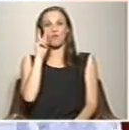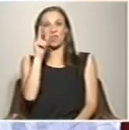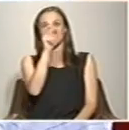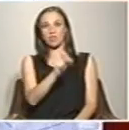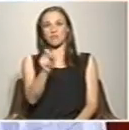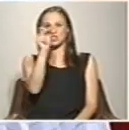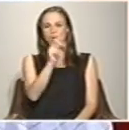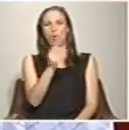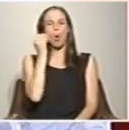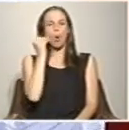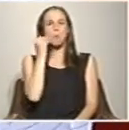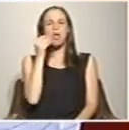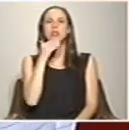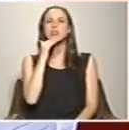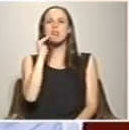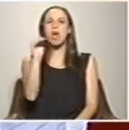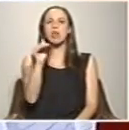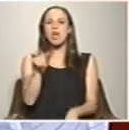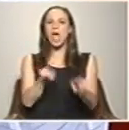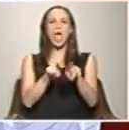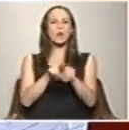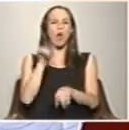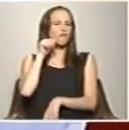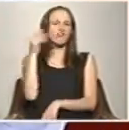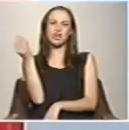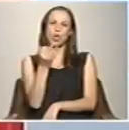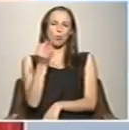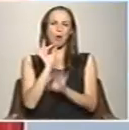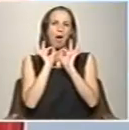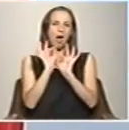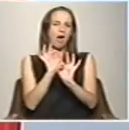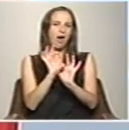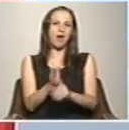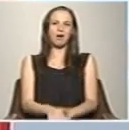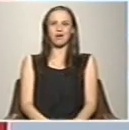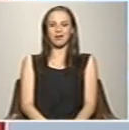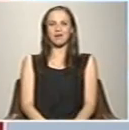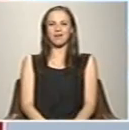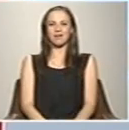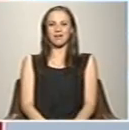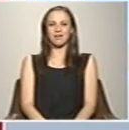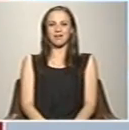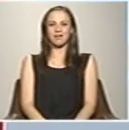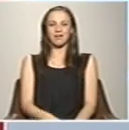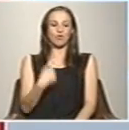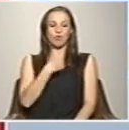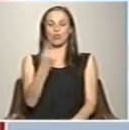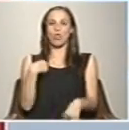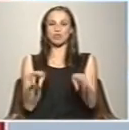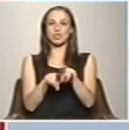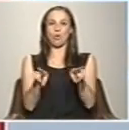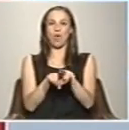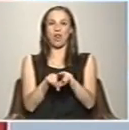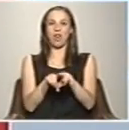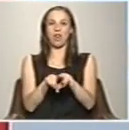idade trabalhou aquilo para ser o vinho do Porto. Não, é verdade. Era uma, como é que com aquela idade não, se tinha aquela voz? Não somos todos Leonardo Cohen, não é? É?